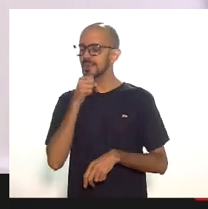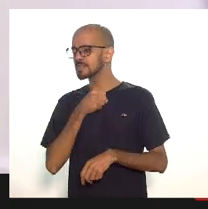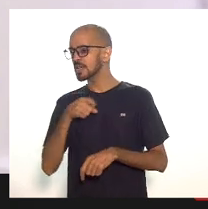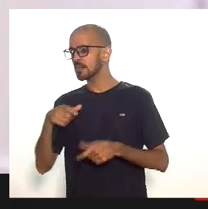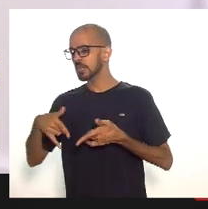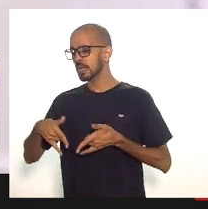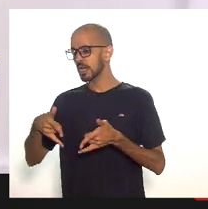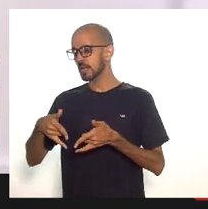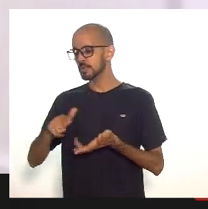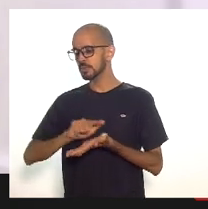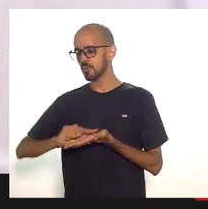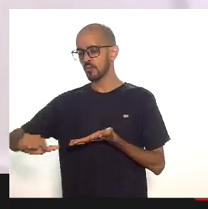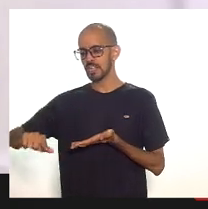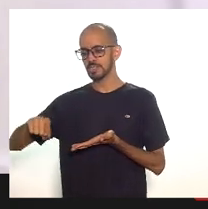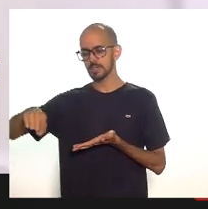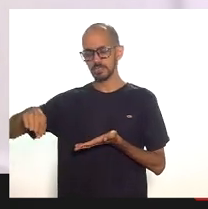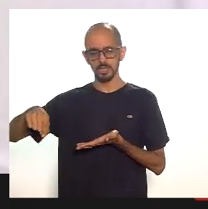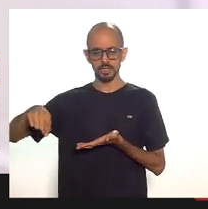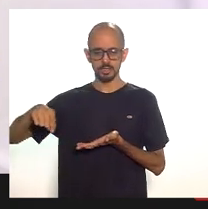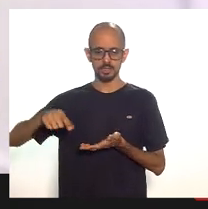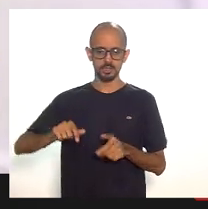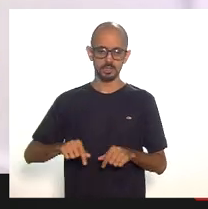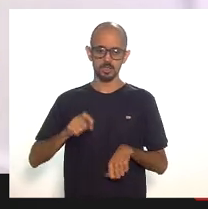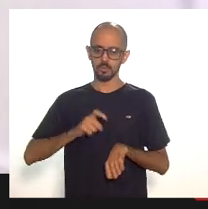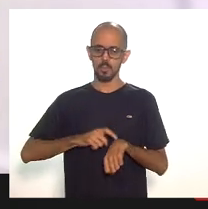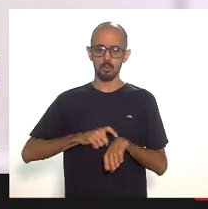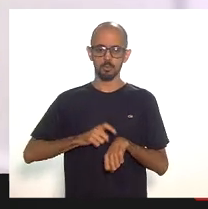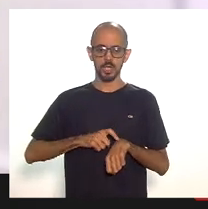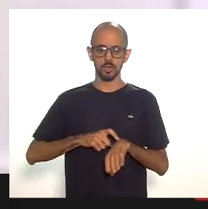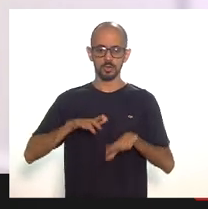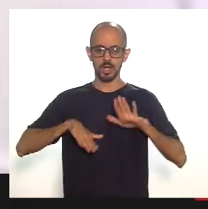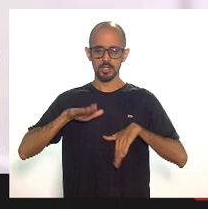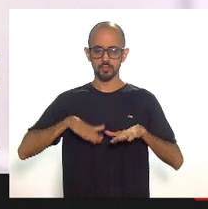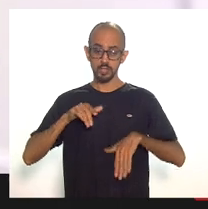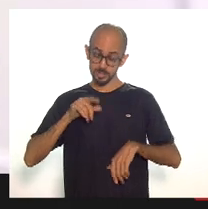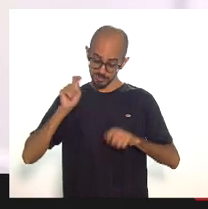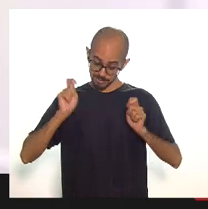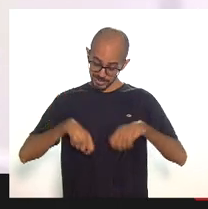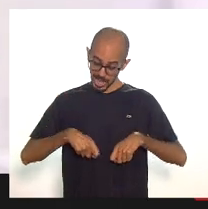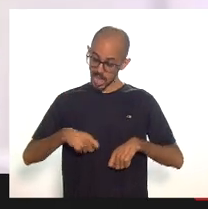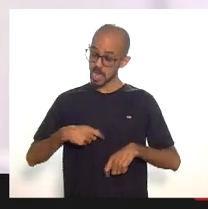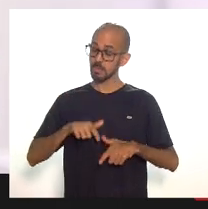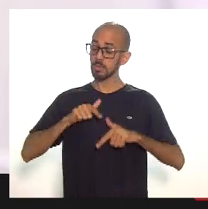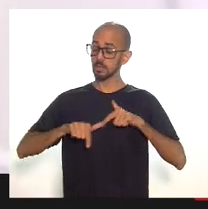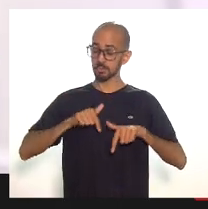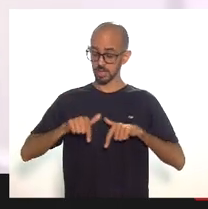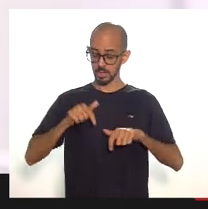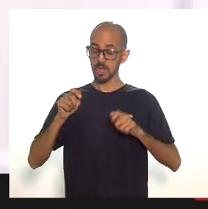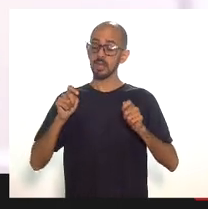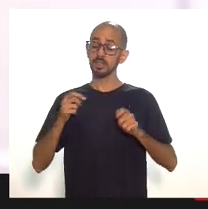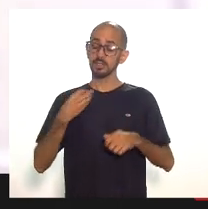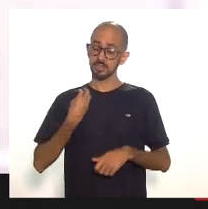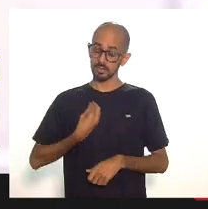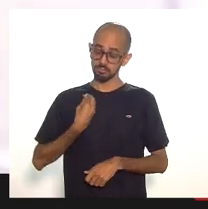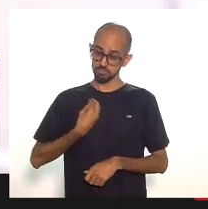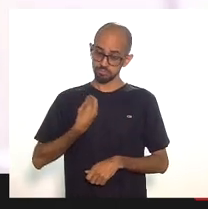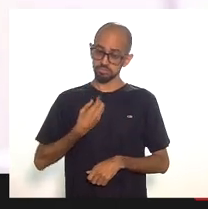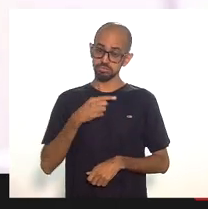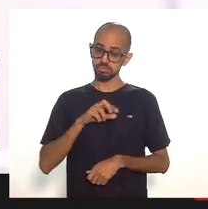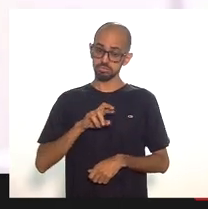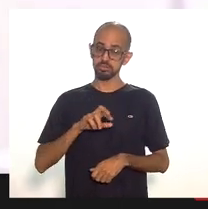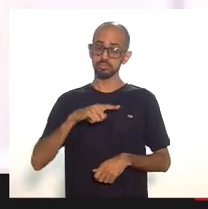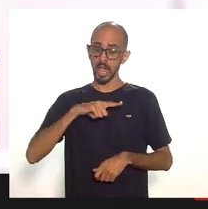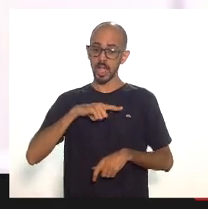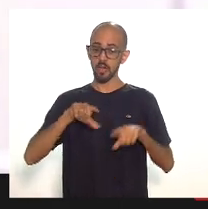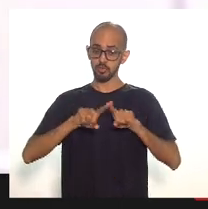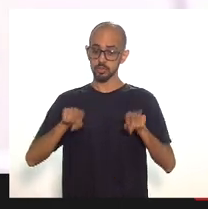que estão livres, que em princípio são leitos que estão operacionais e que, para os quais existe RH,